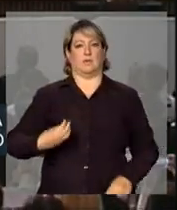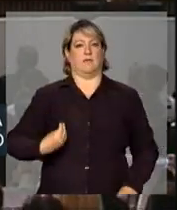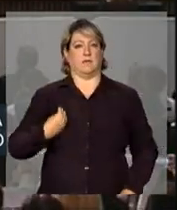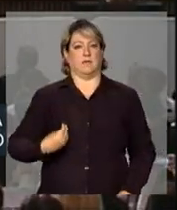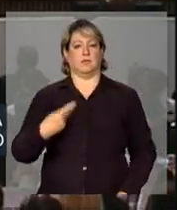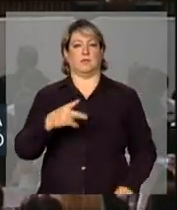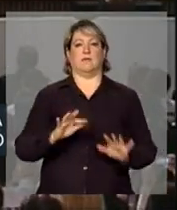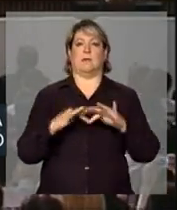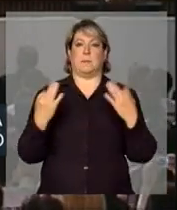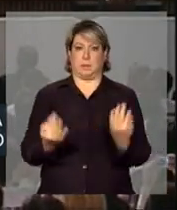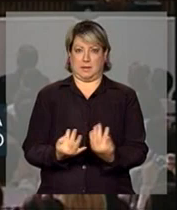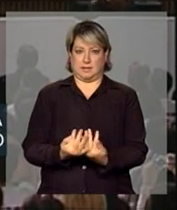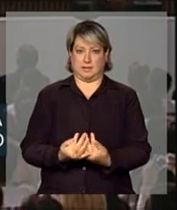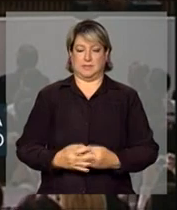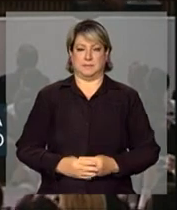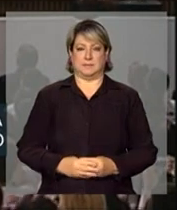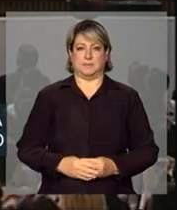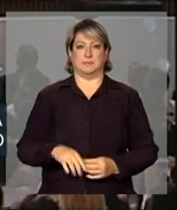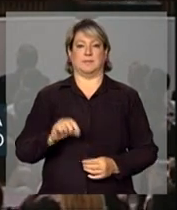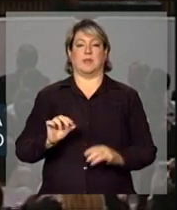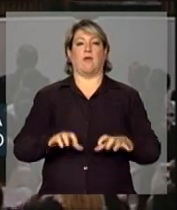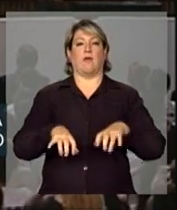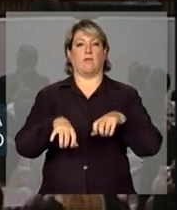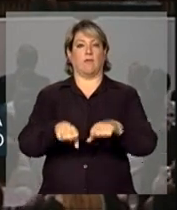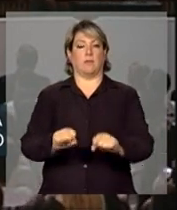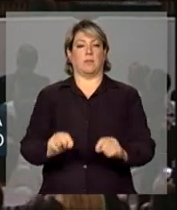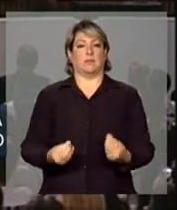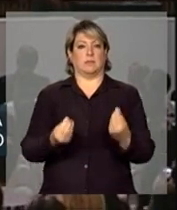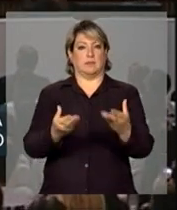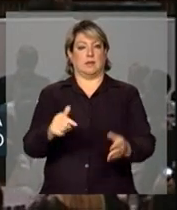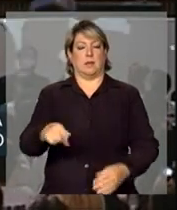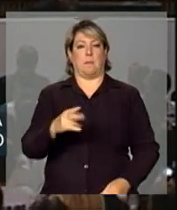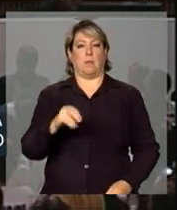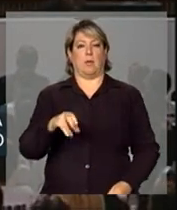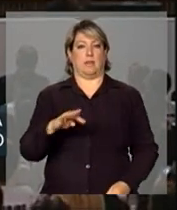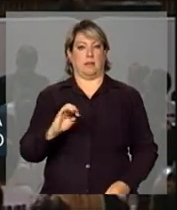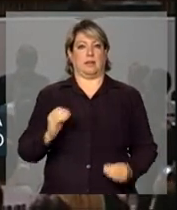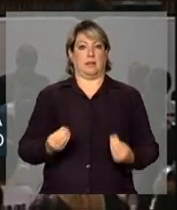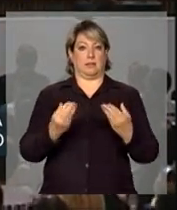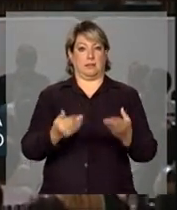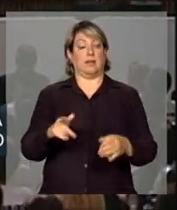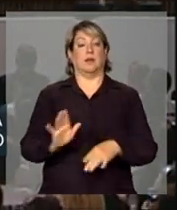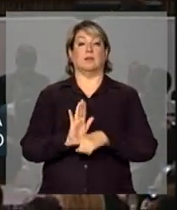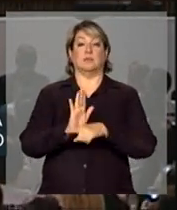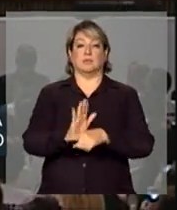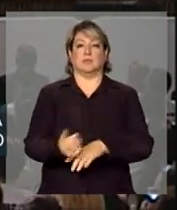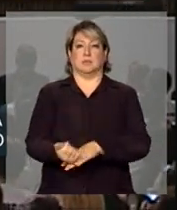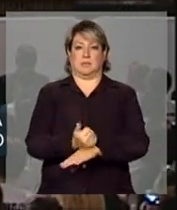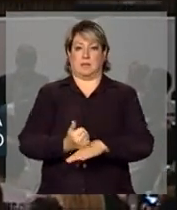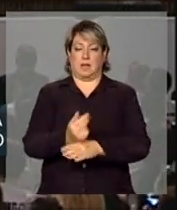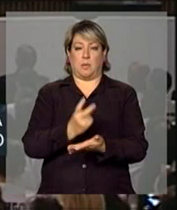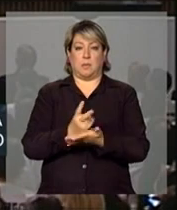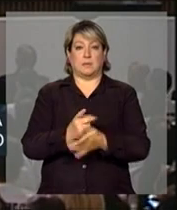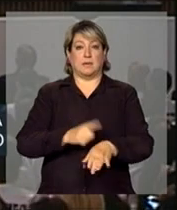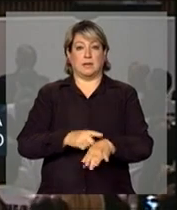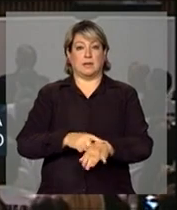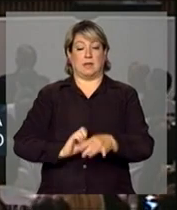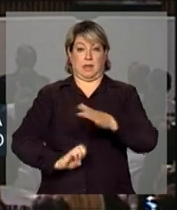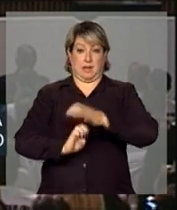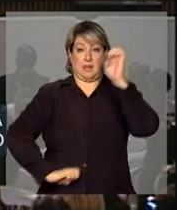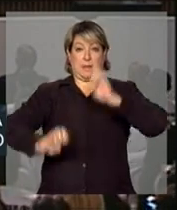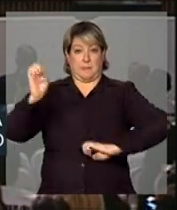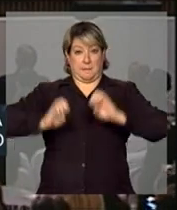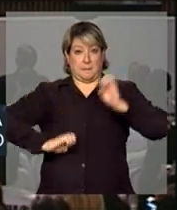sua família. A formação propiciada pelo Pronatec beneficia, ao mesmo tempo, empresas que buscam